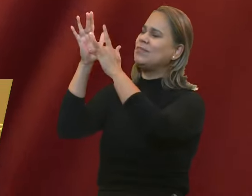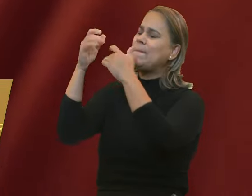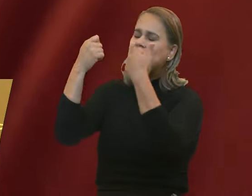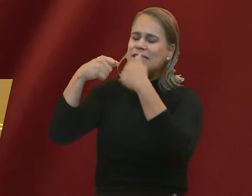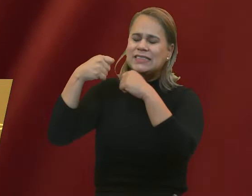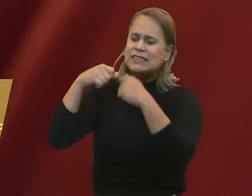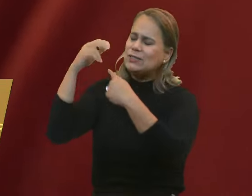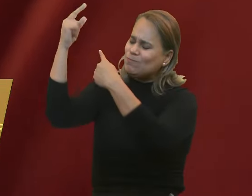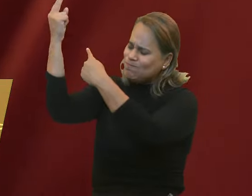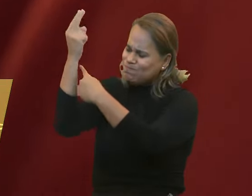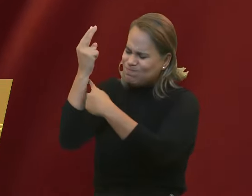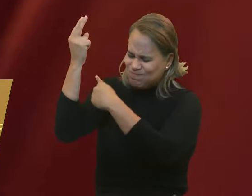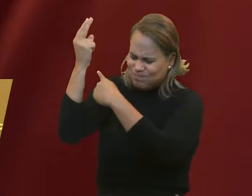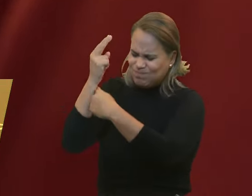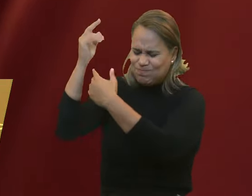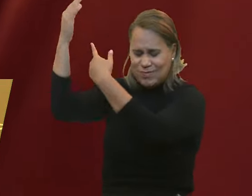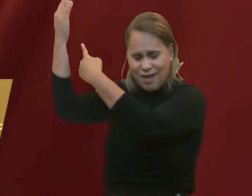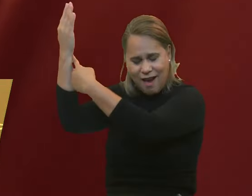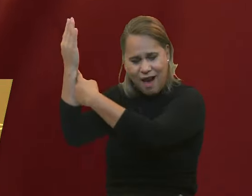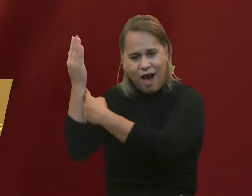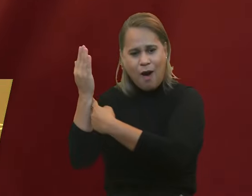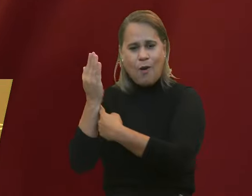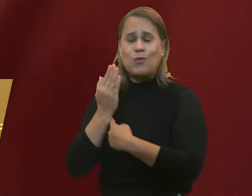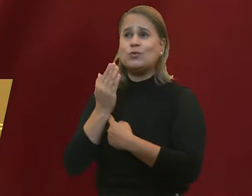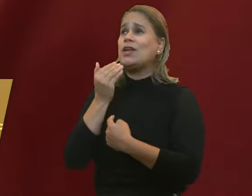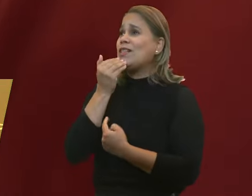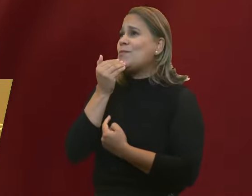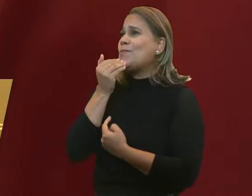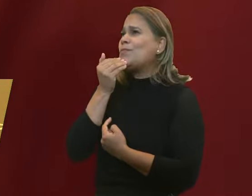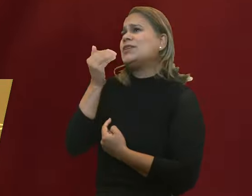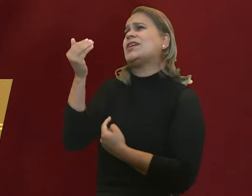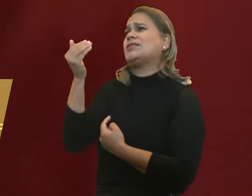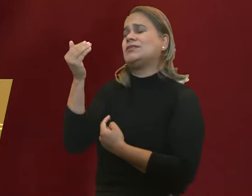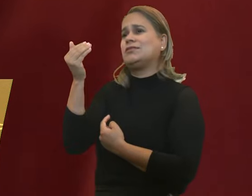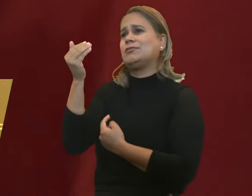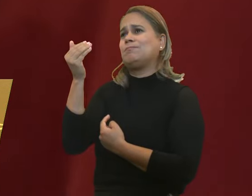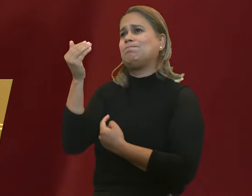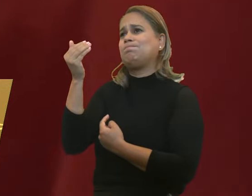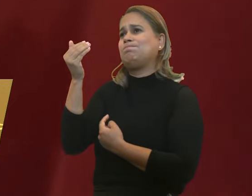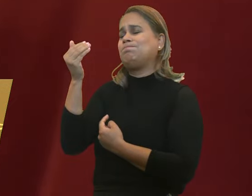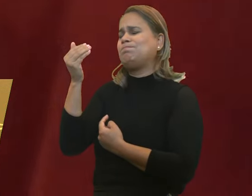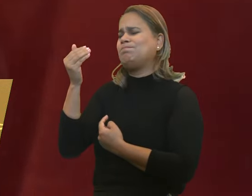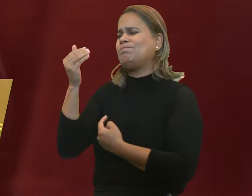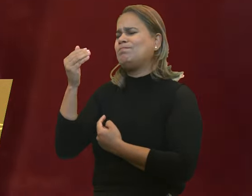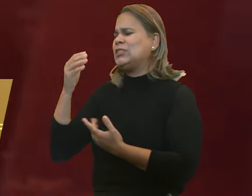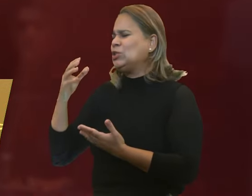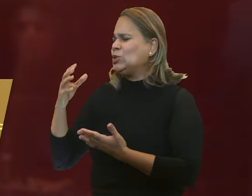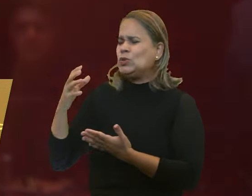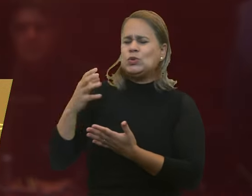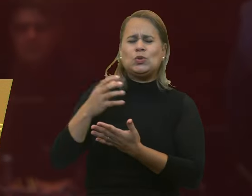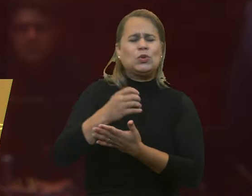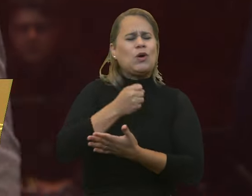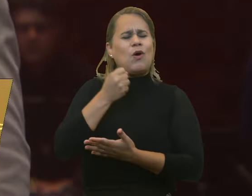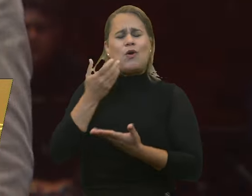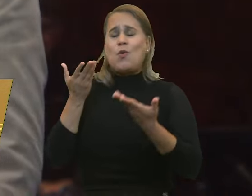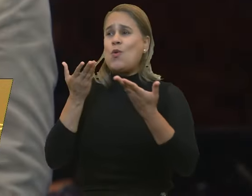favor. Eu te peço, me socorre hoje, entra na minha